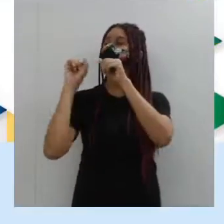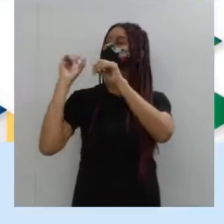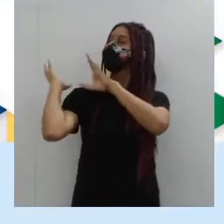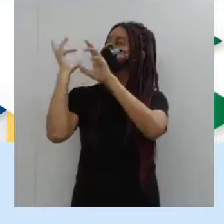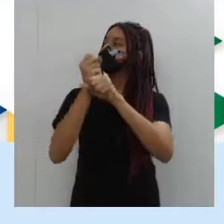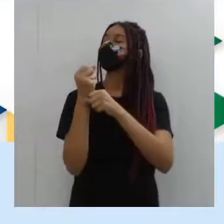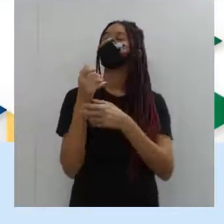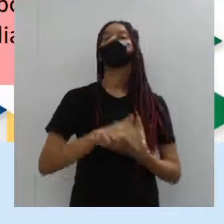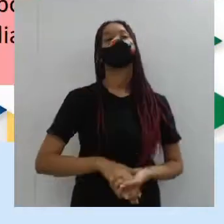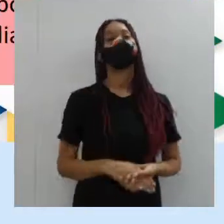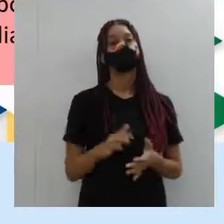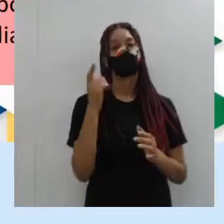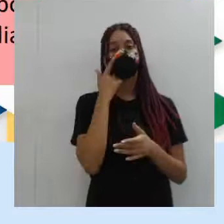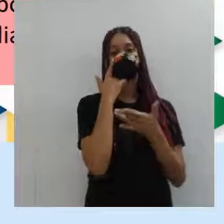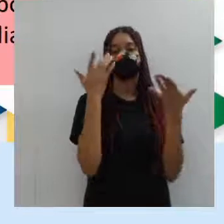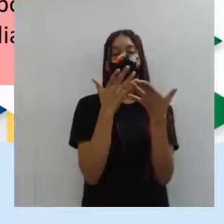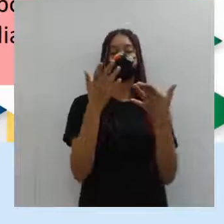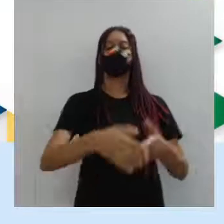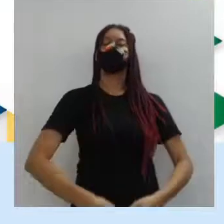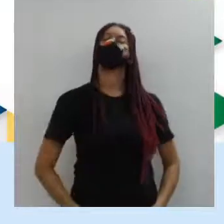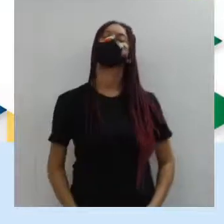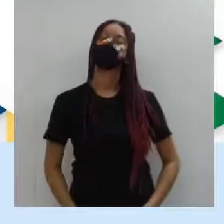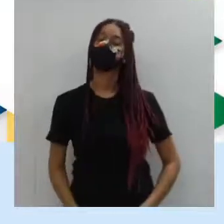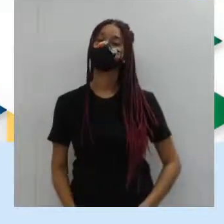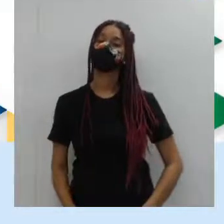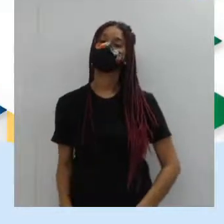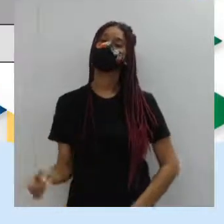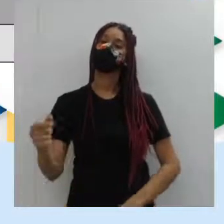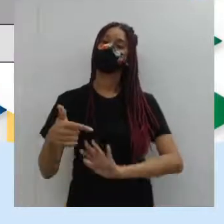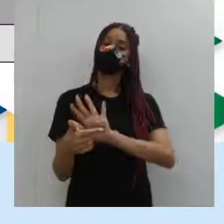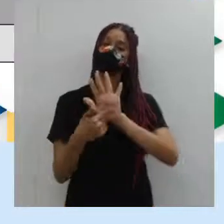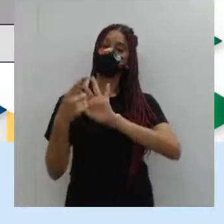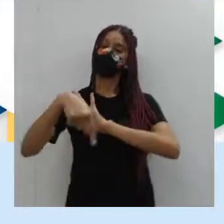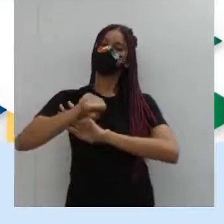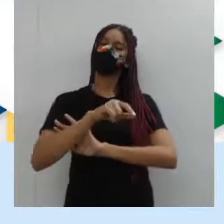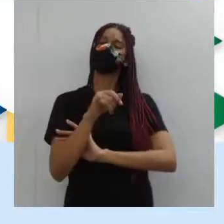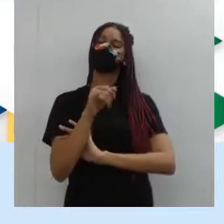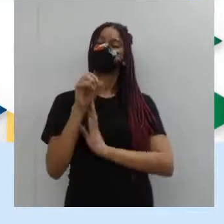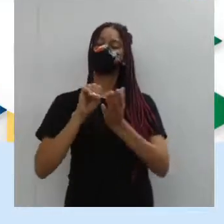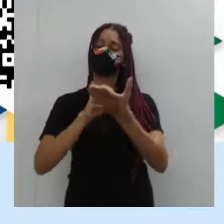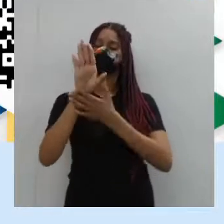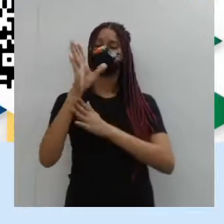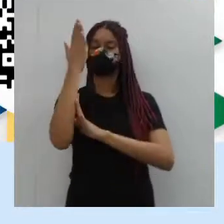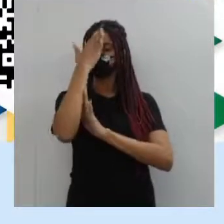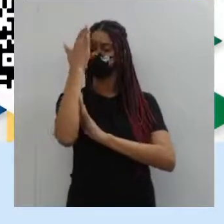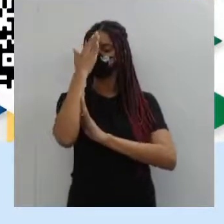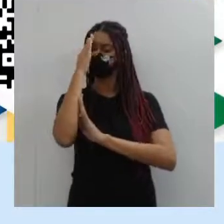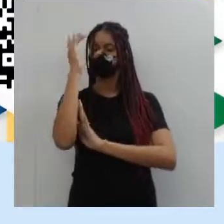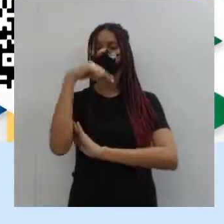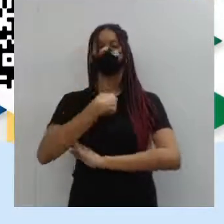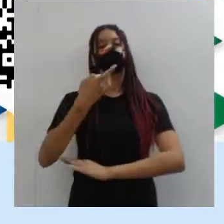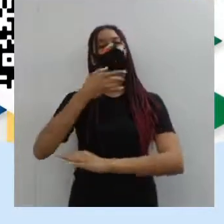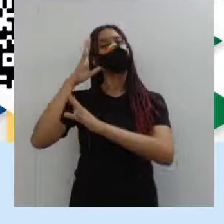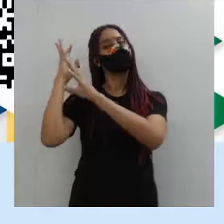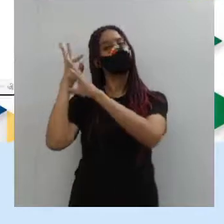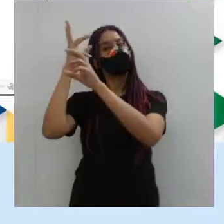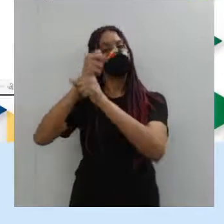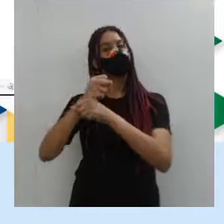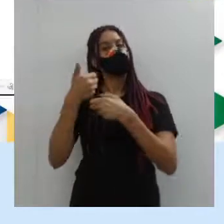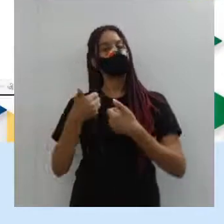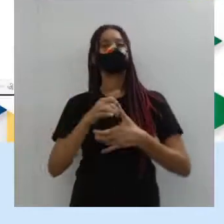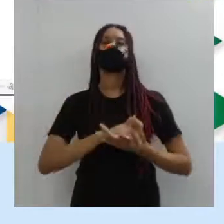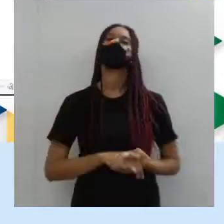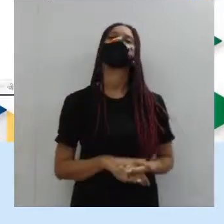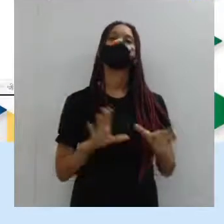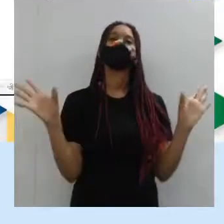eles. Ó, presta bastante atenção. Deixa eu trazer aqui para vocês um slide para que vocês entendam lá a nossa revisão, tá? Comigo